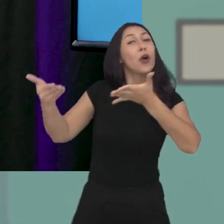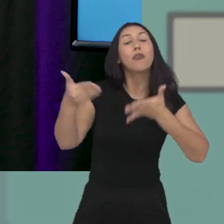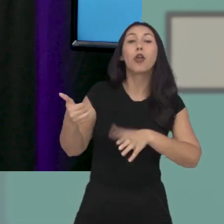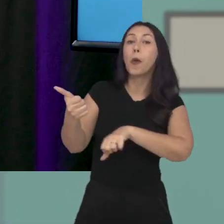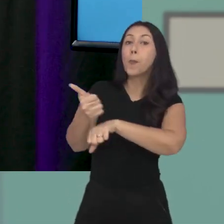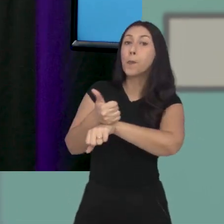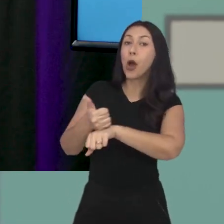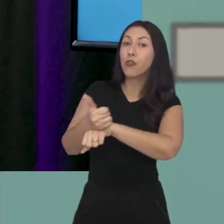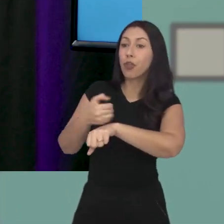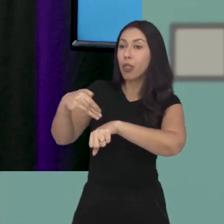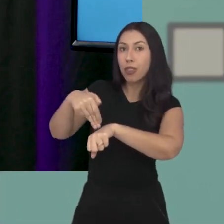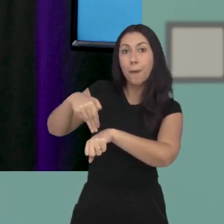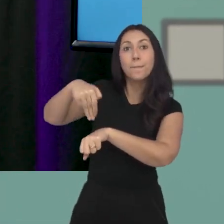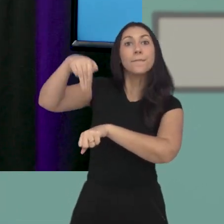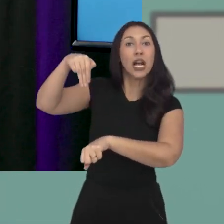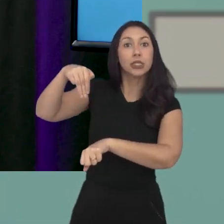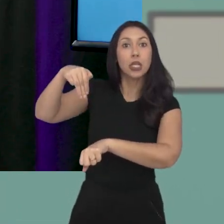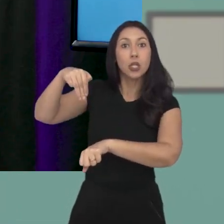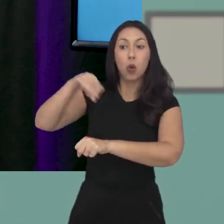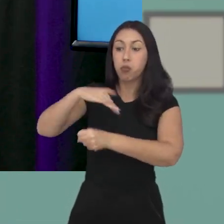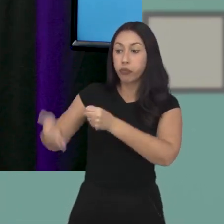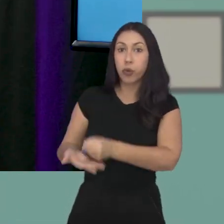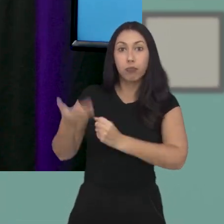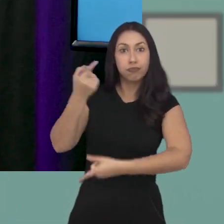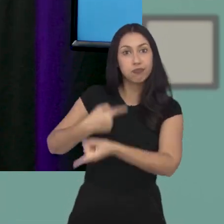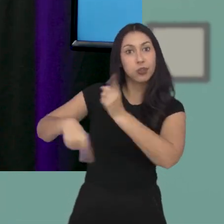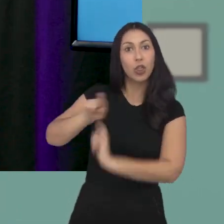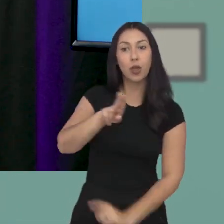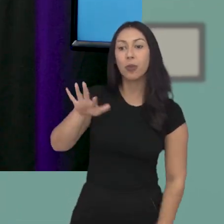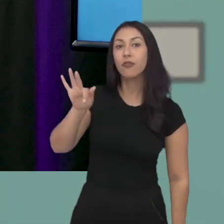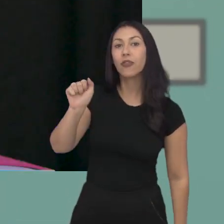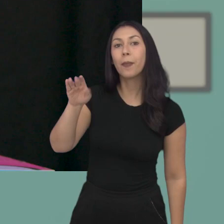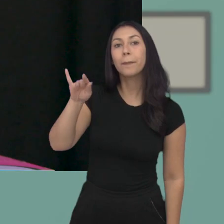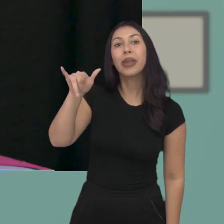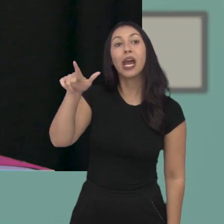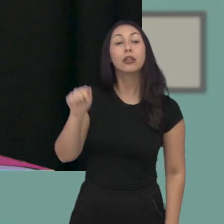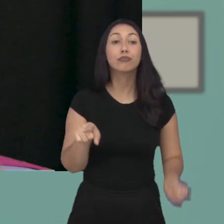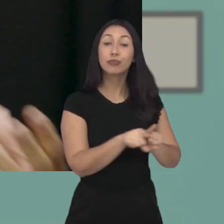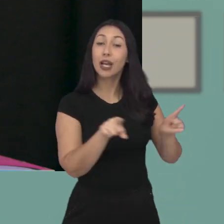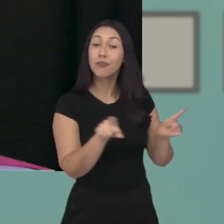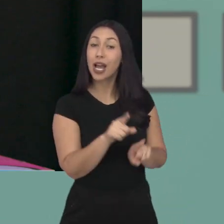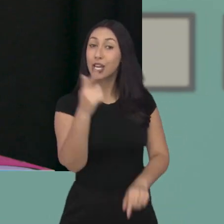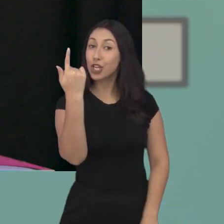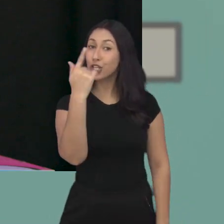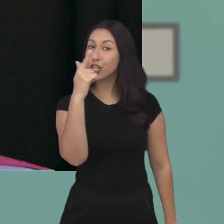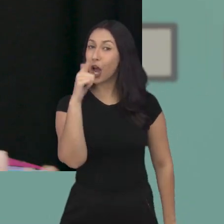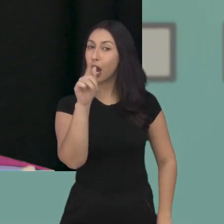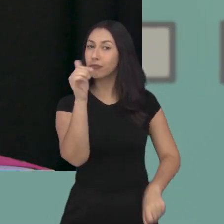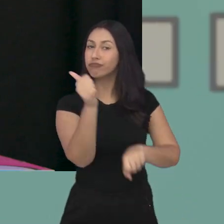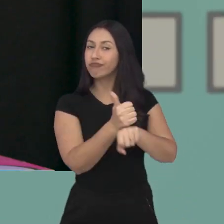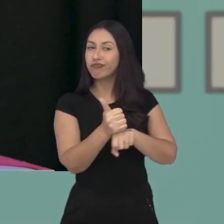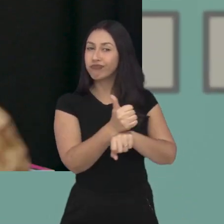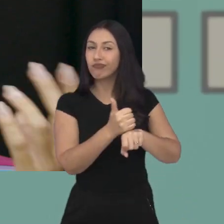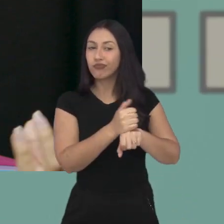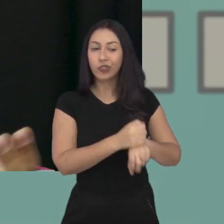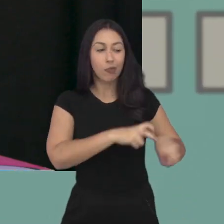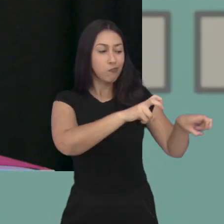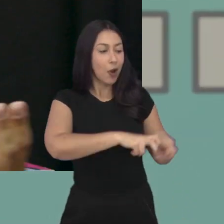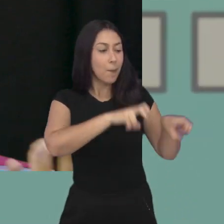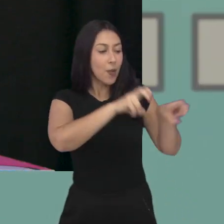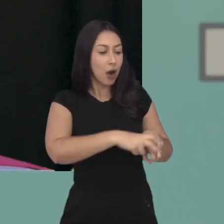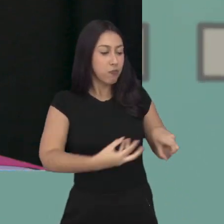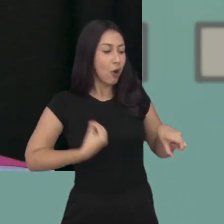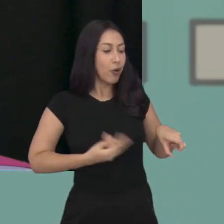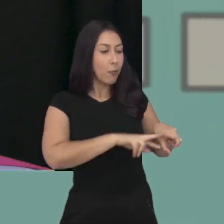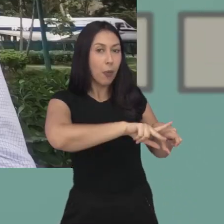o consultor e mestre em desenvolvimento sustentável Fabiano Porto e a geógrafa especialista em agrobiodiversidade